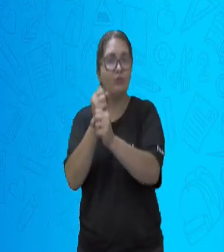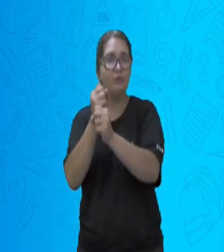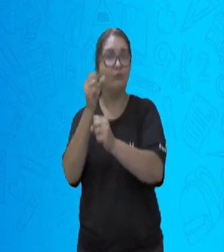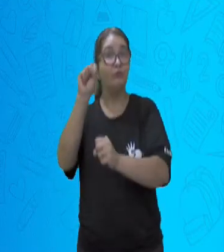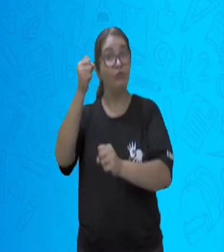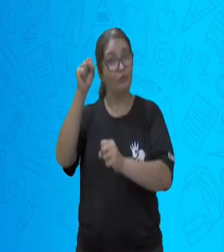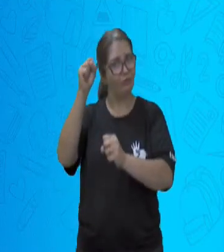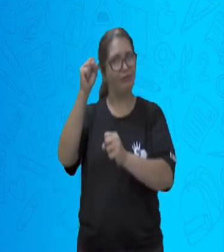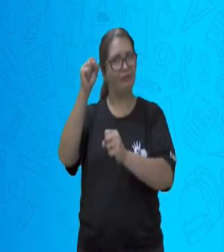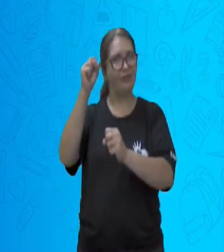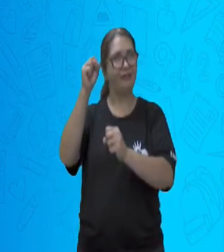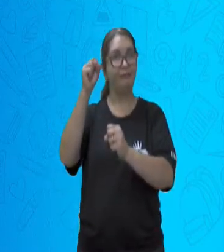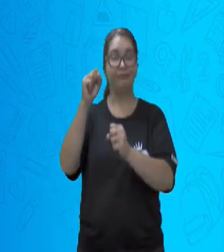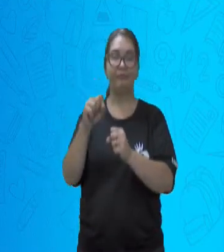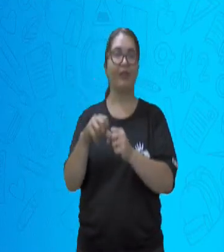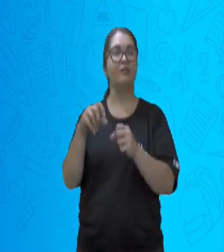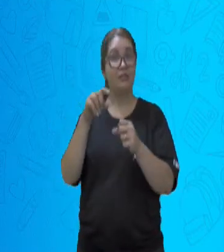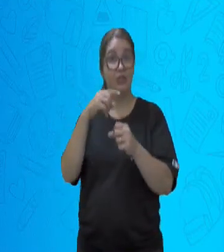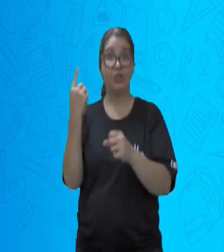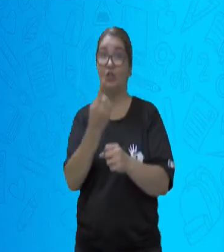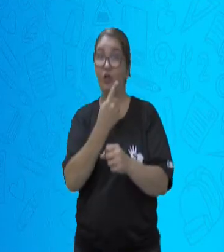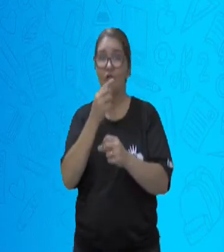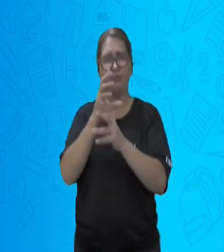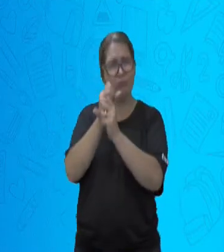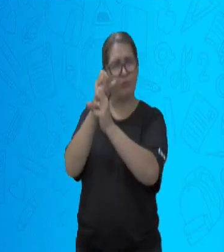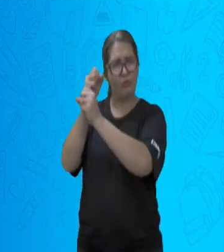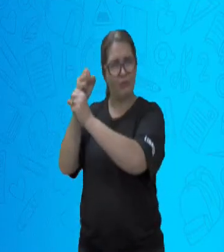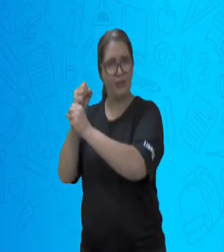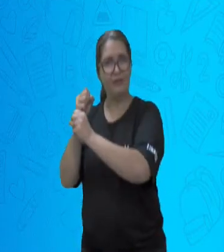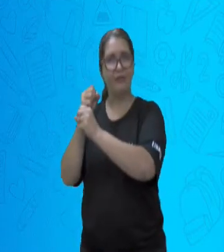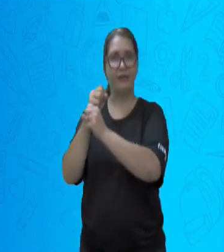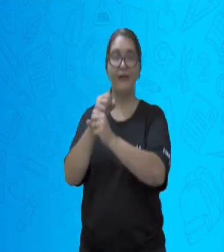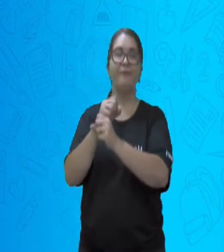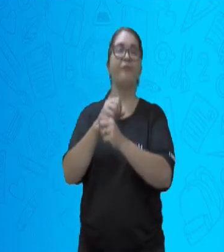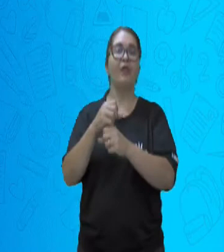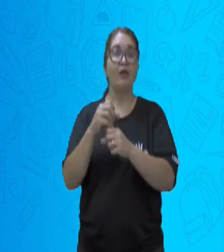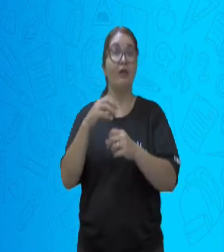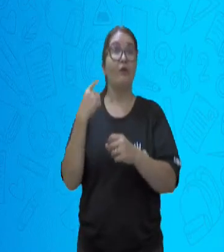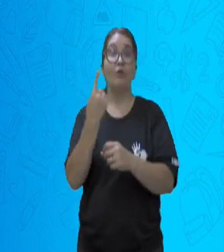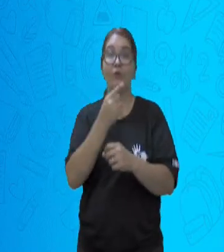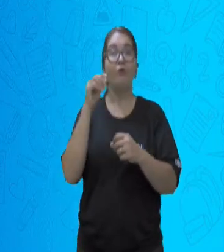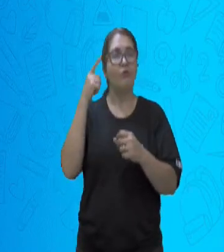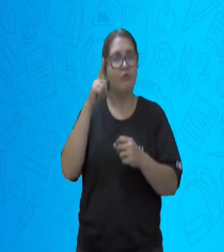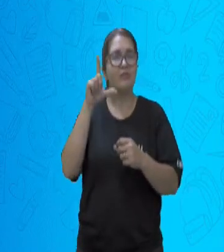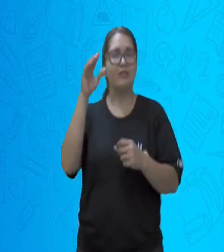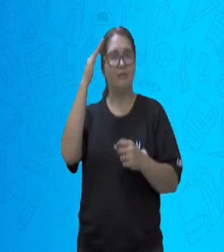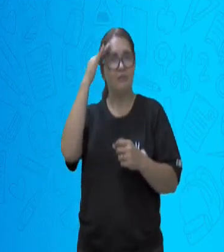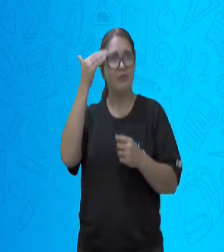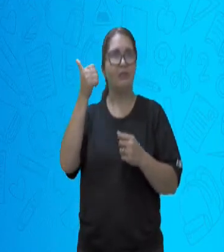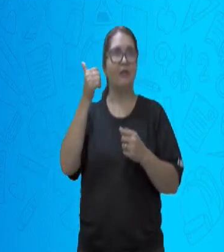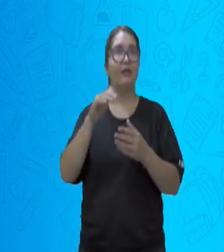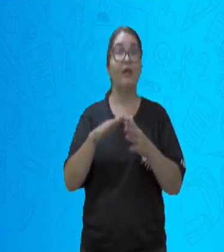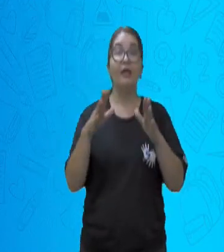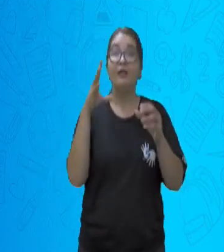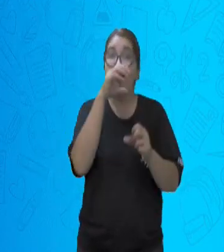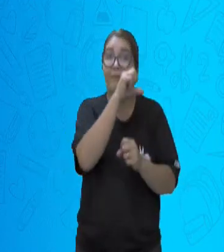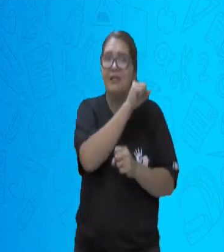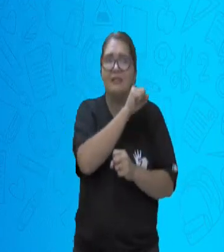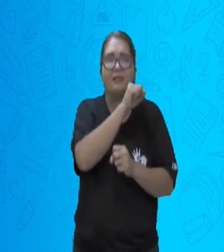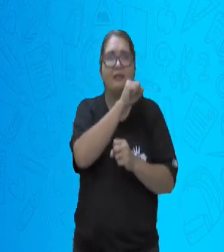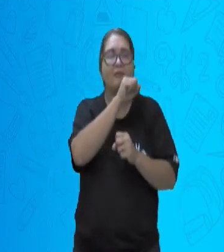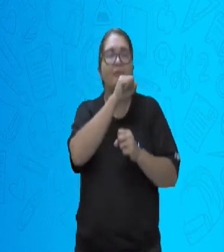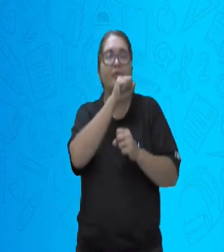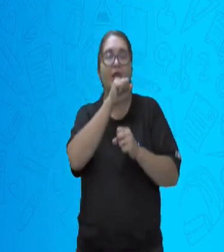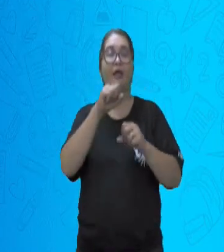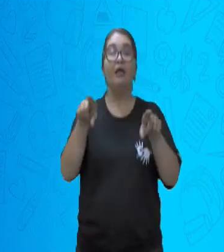ter um resultado de 8 cadeiras. Vamos lá. A multiplicação é uma forma mais rápida de somar